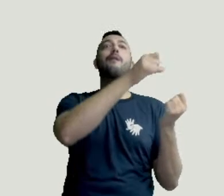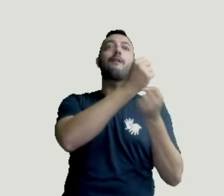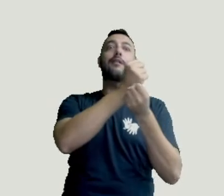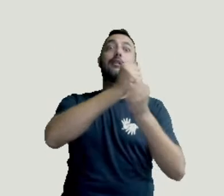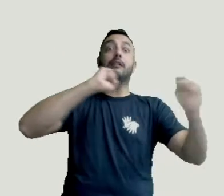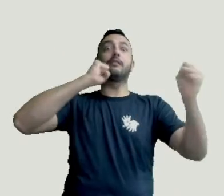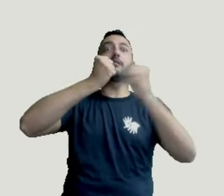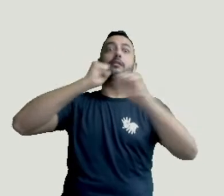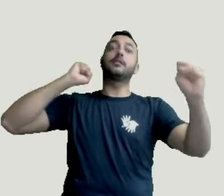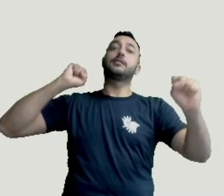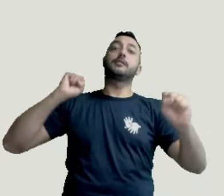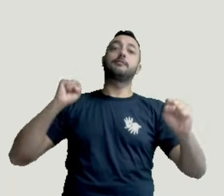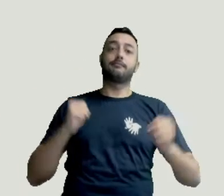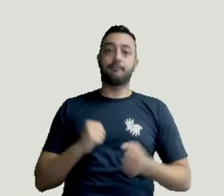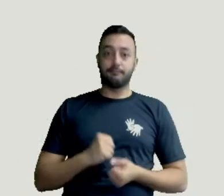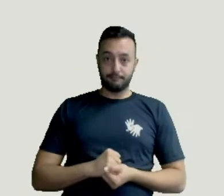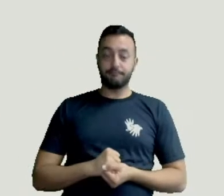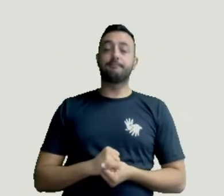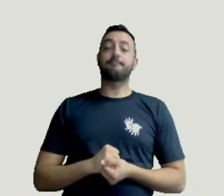que